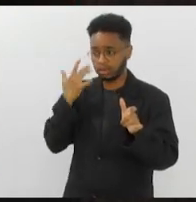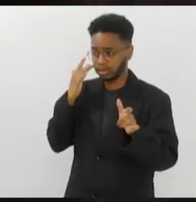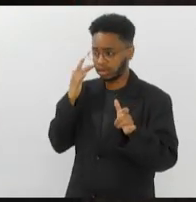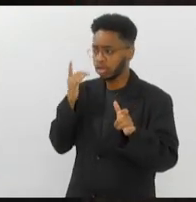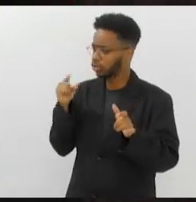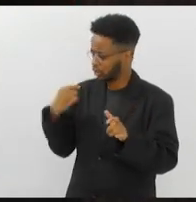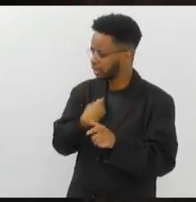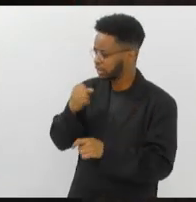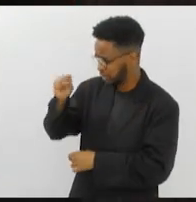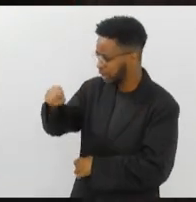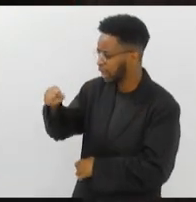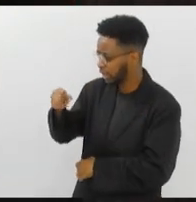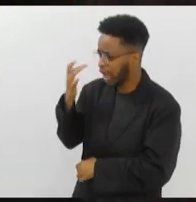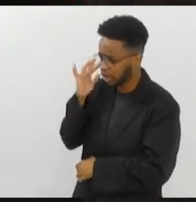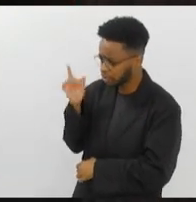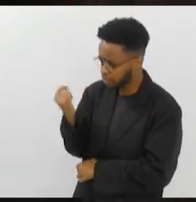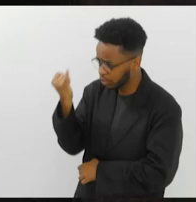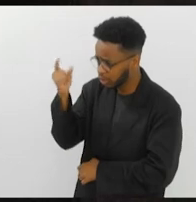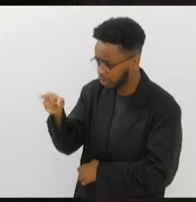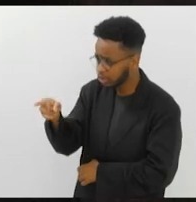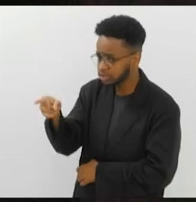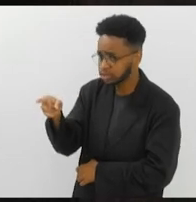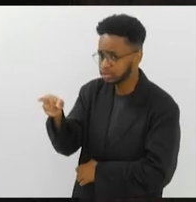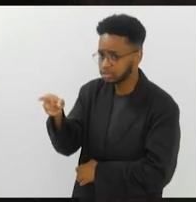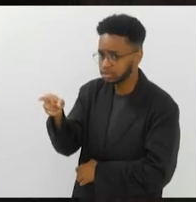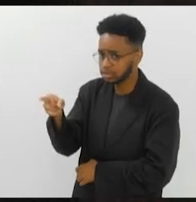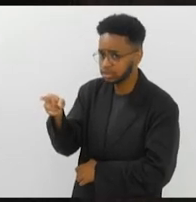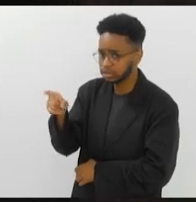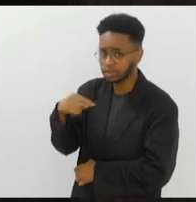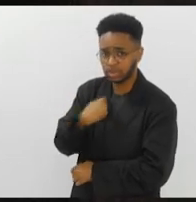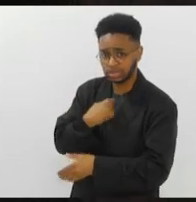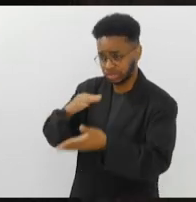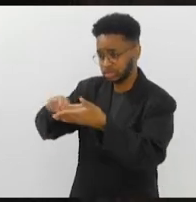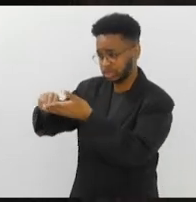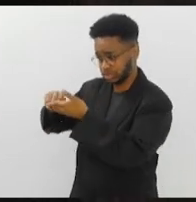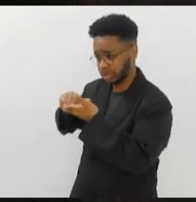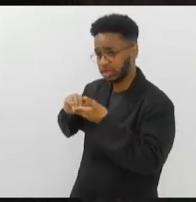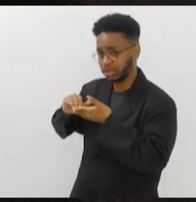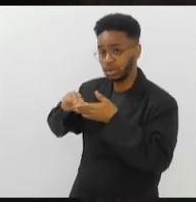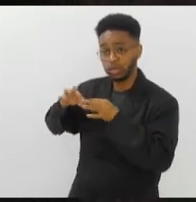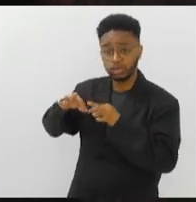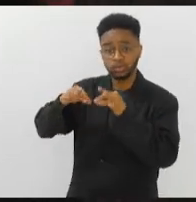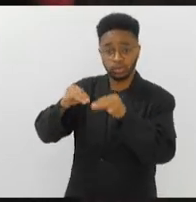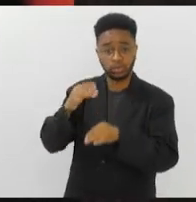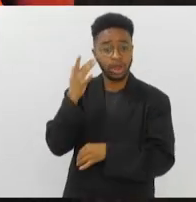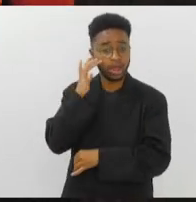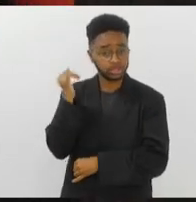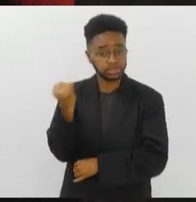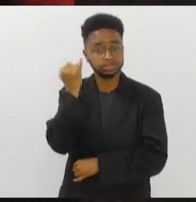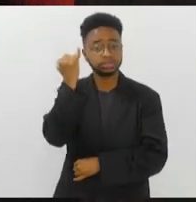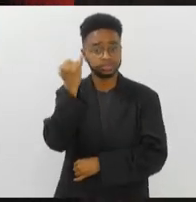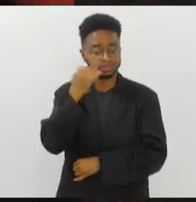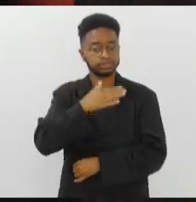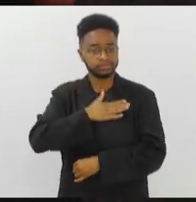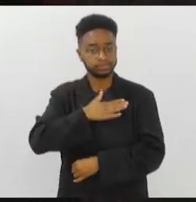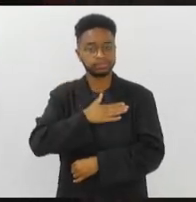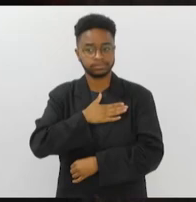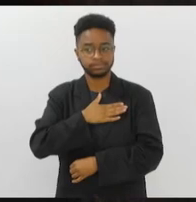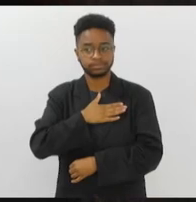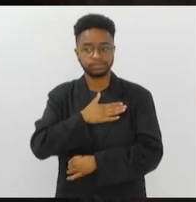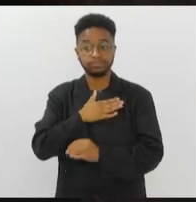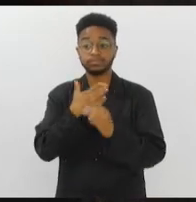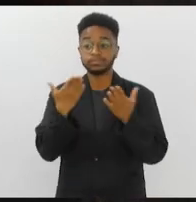importamos sim. com todo mundo. Se importaram mundo. Sim, a gente desbrestigiou. É isso aí. Todos se importaram todos comigo. Todos se importaram comigo.